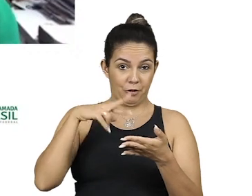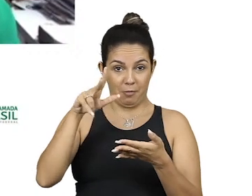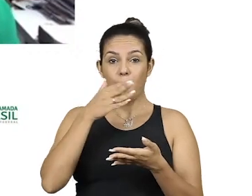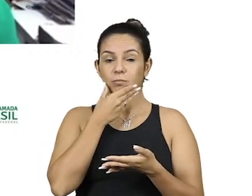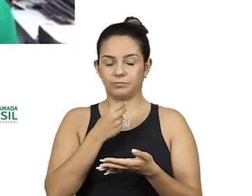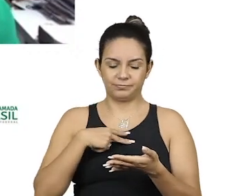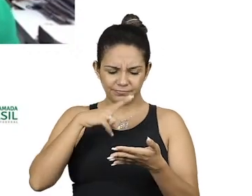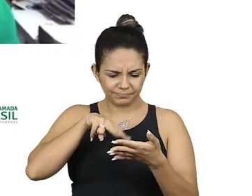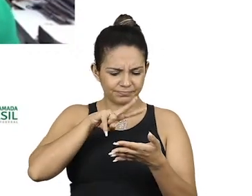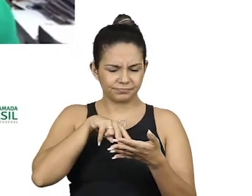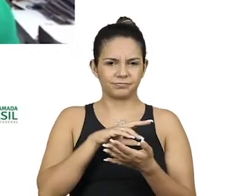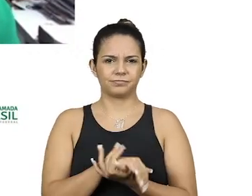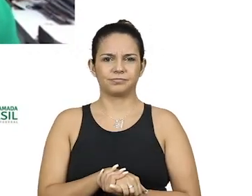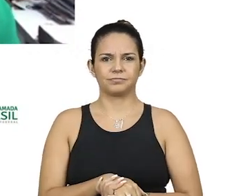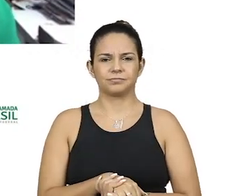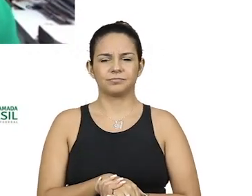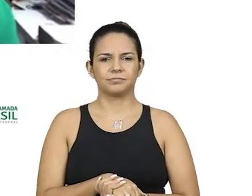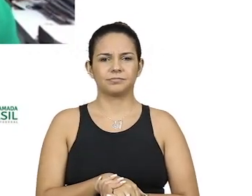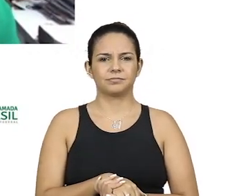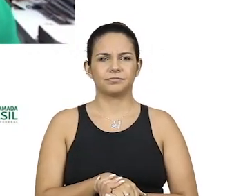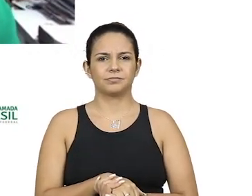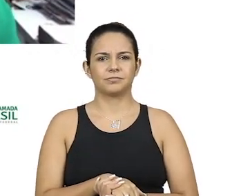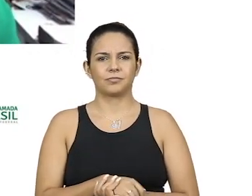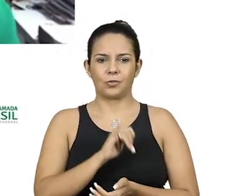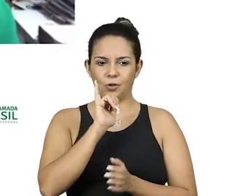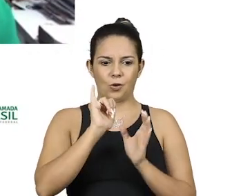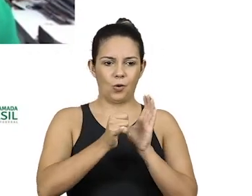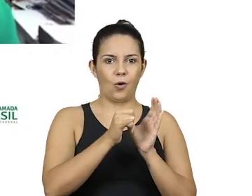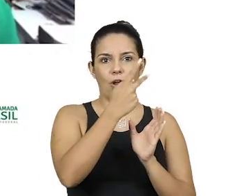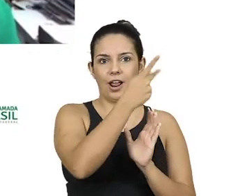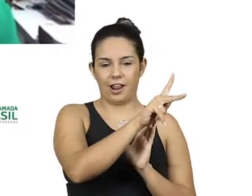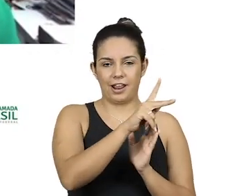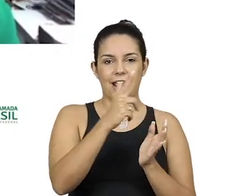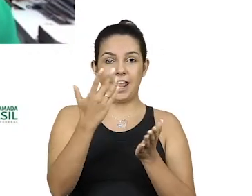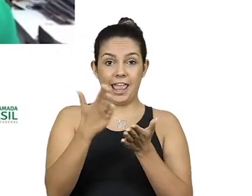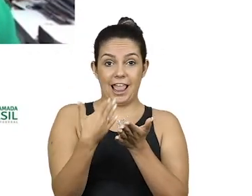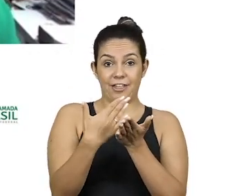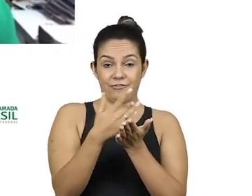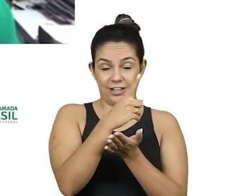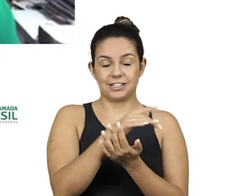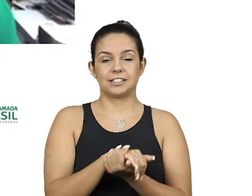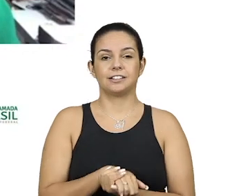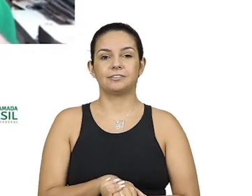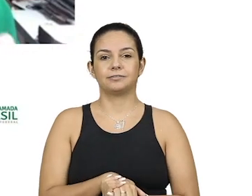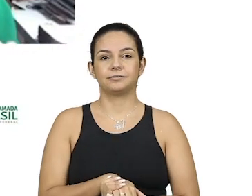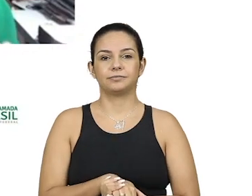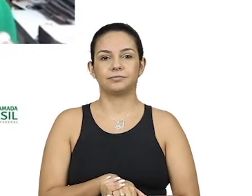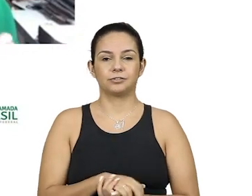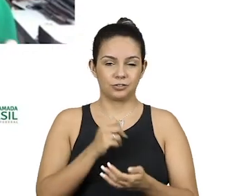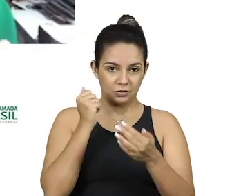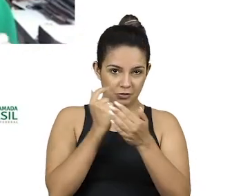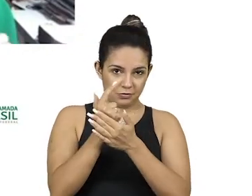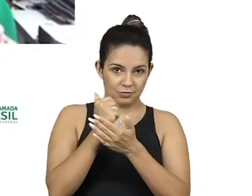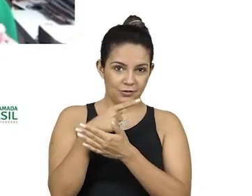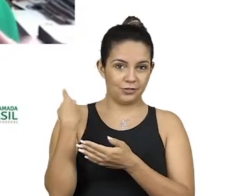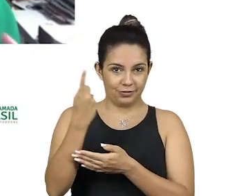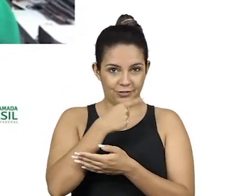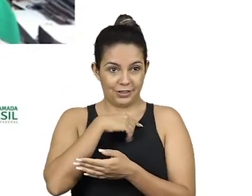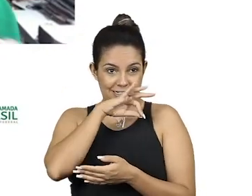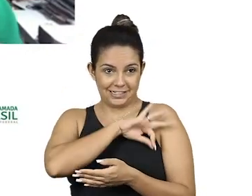dois, ficamos impactadíssimos com os contos dela na revista Senhor e comprávamos com